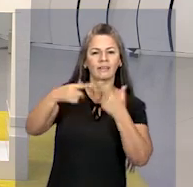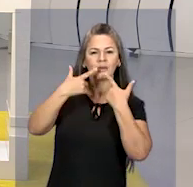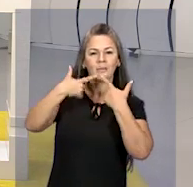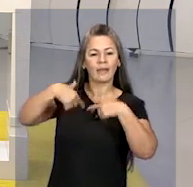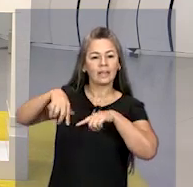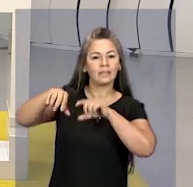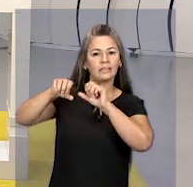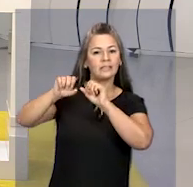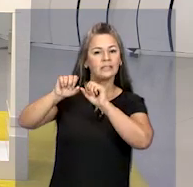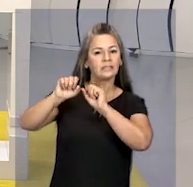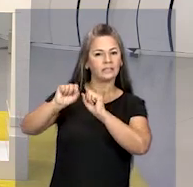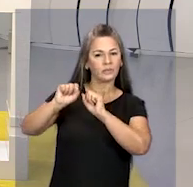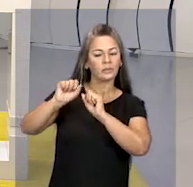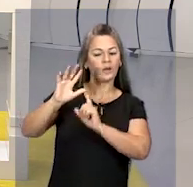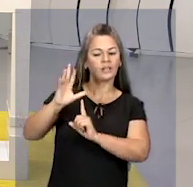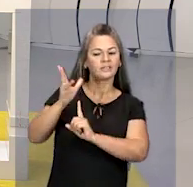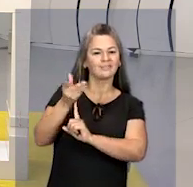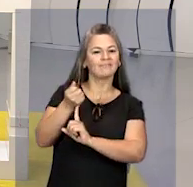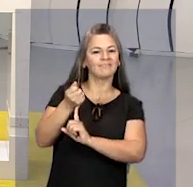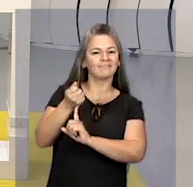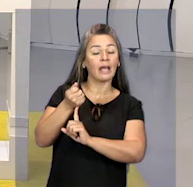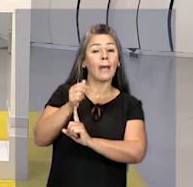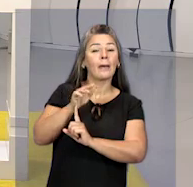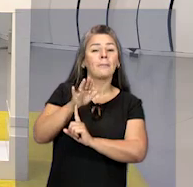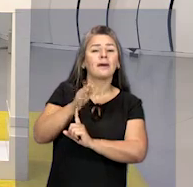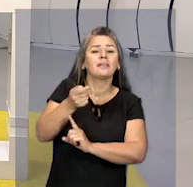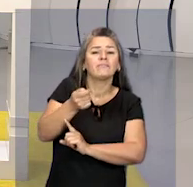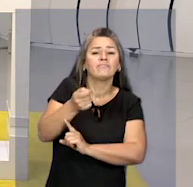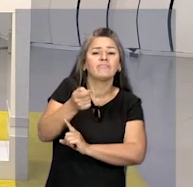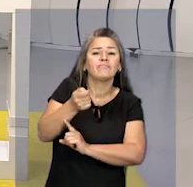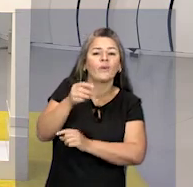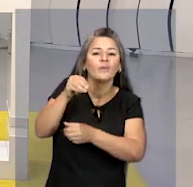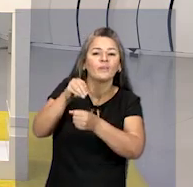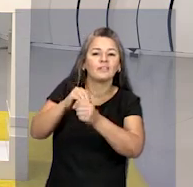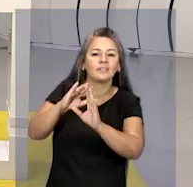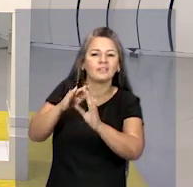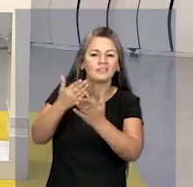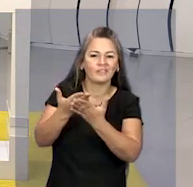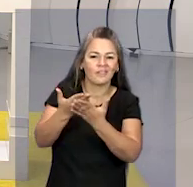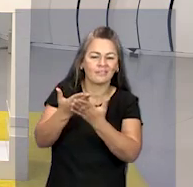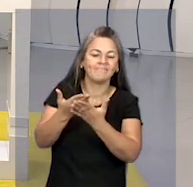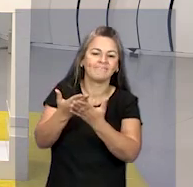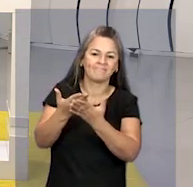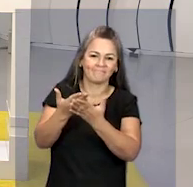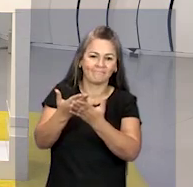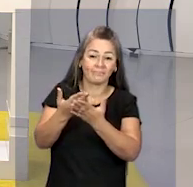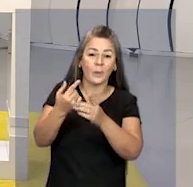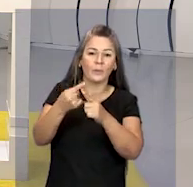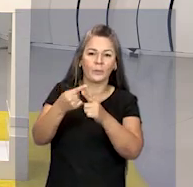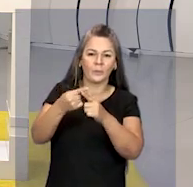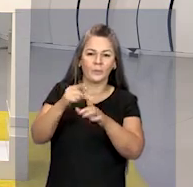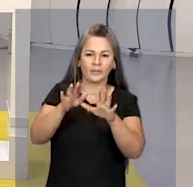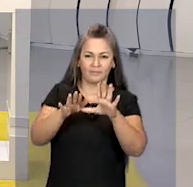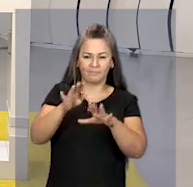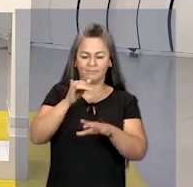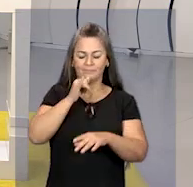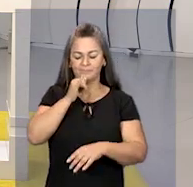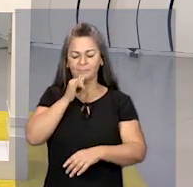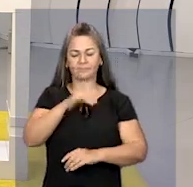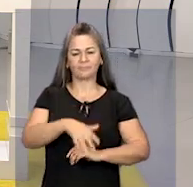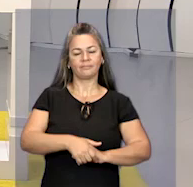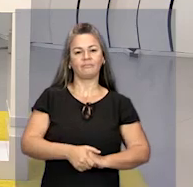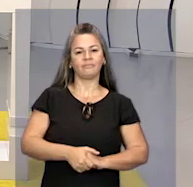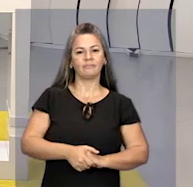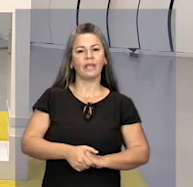explorada na escola. E por que eu digo isso? Às vezes a gente tem alguns movimentos, nós temos